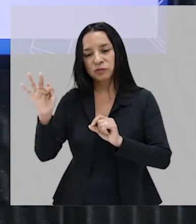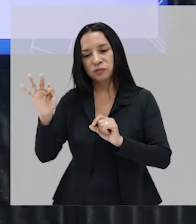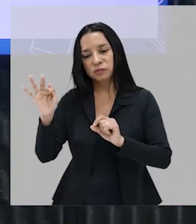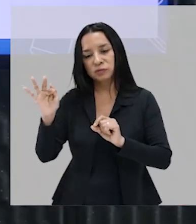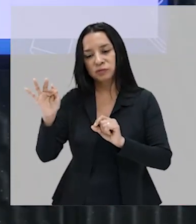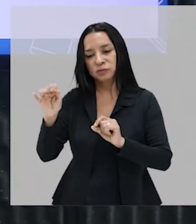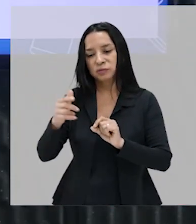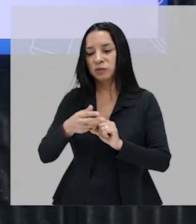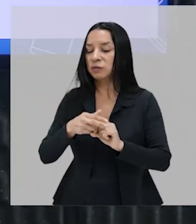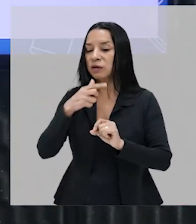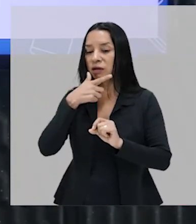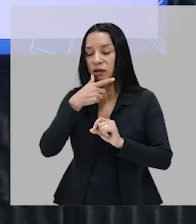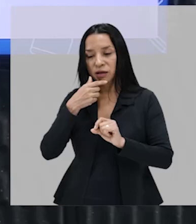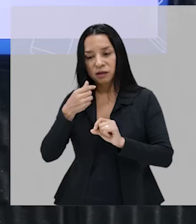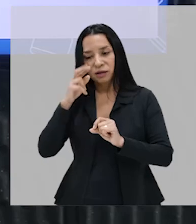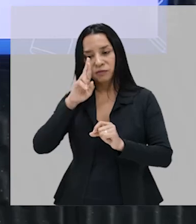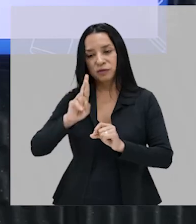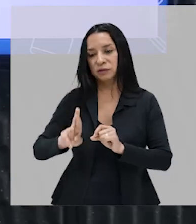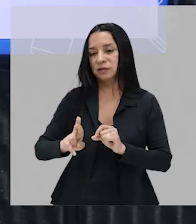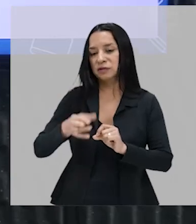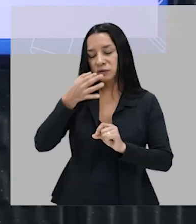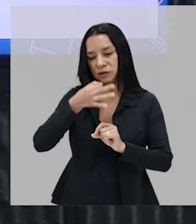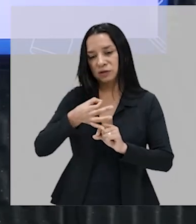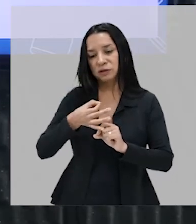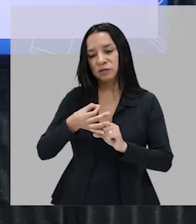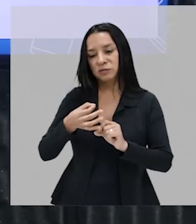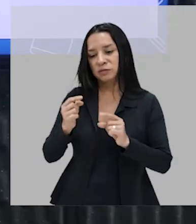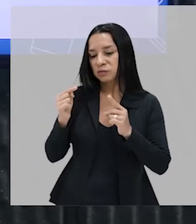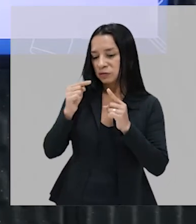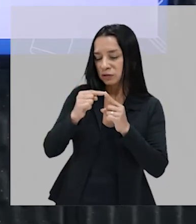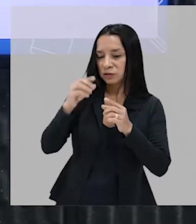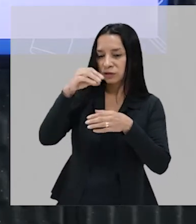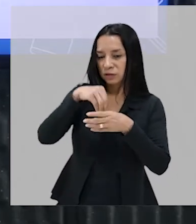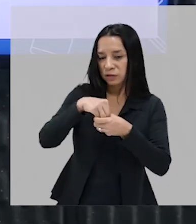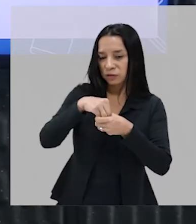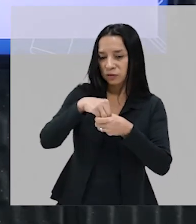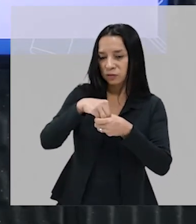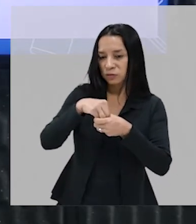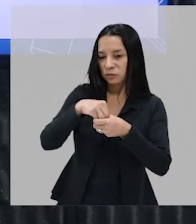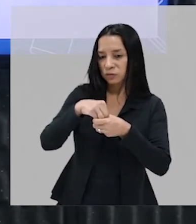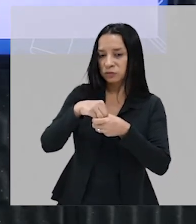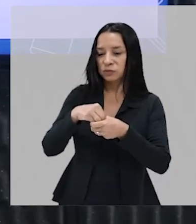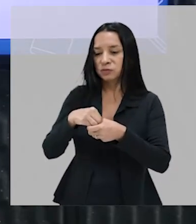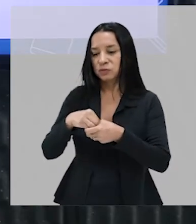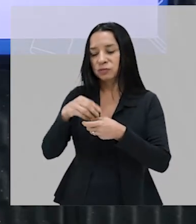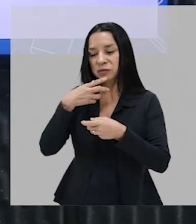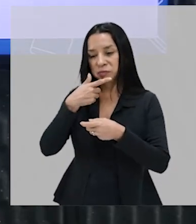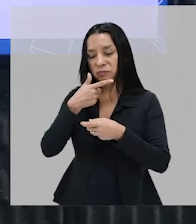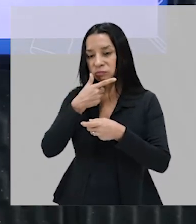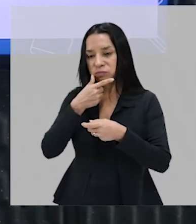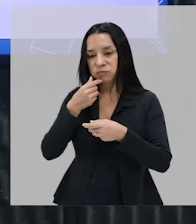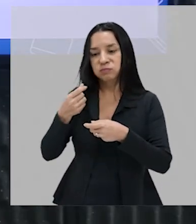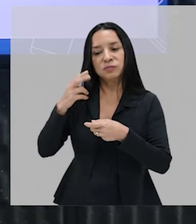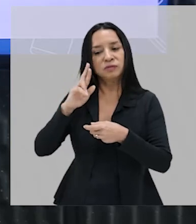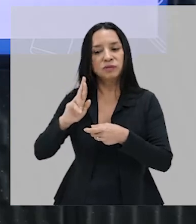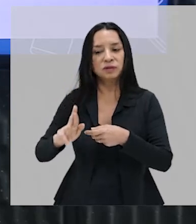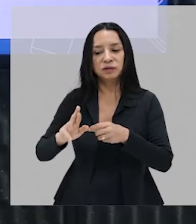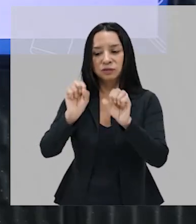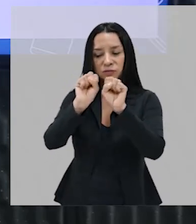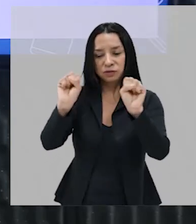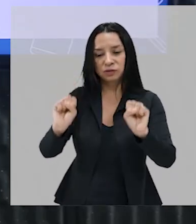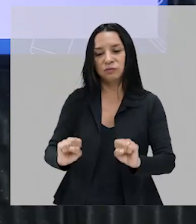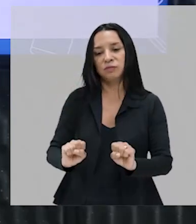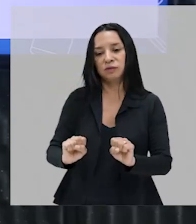Ele vai se encaixar dentro de uma reflexão sistemática, portanto. Tá? Esta reflexão sistemática, obviamente, a